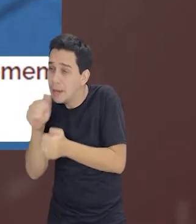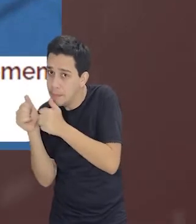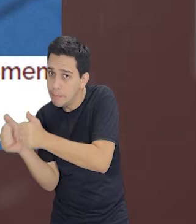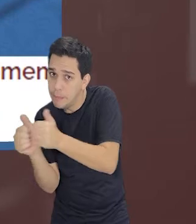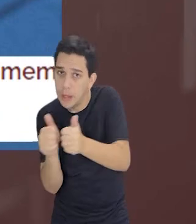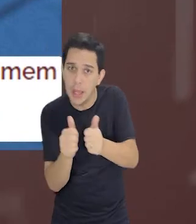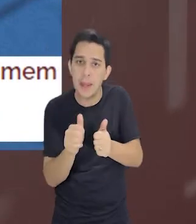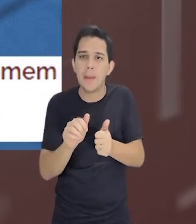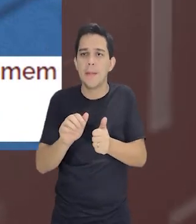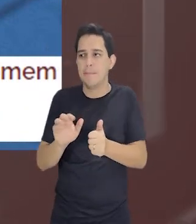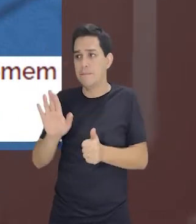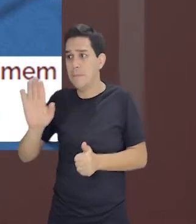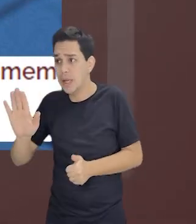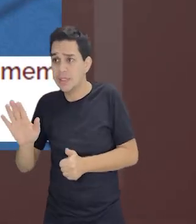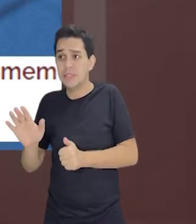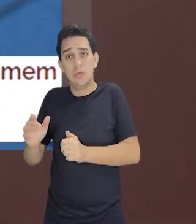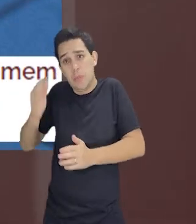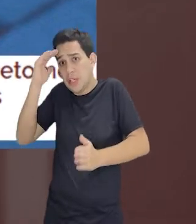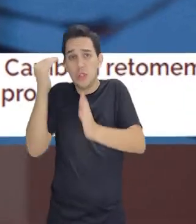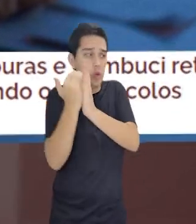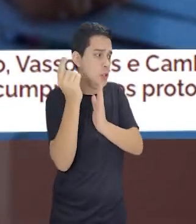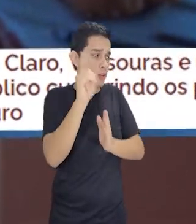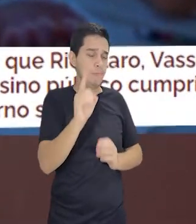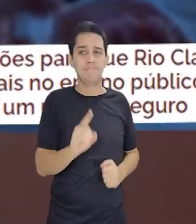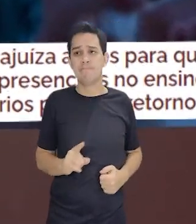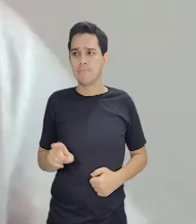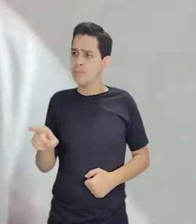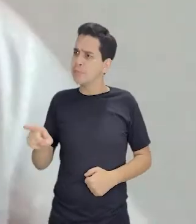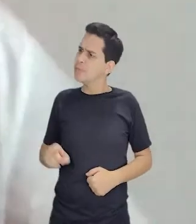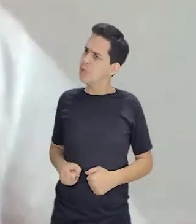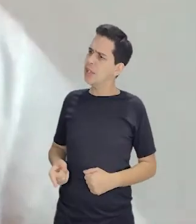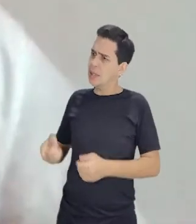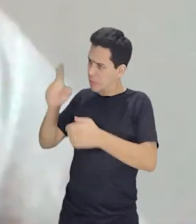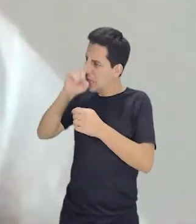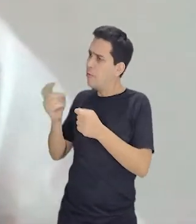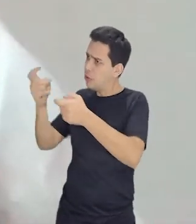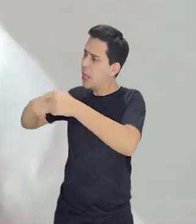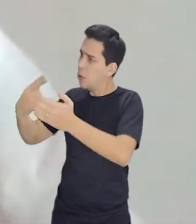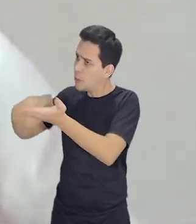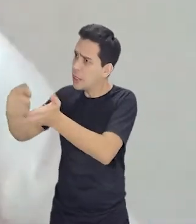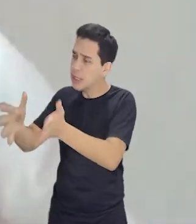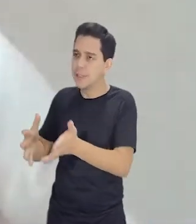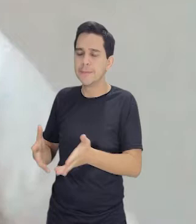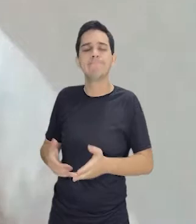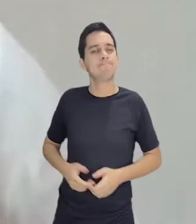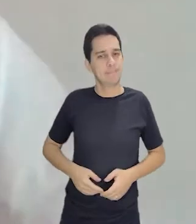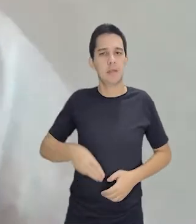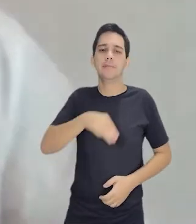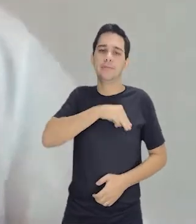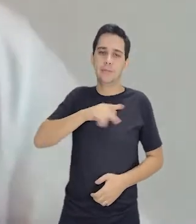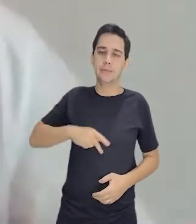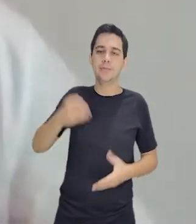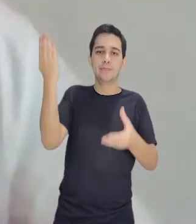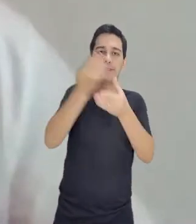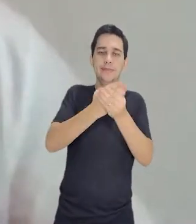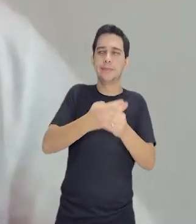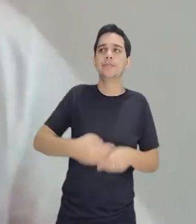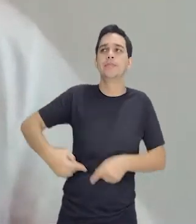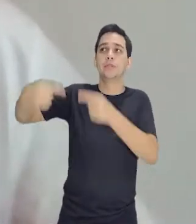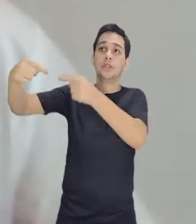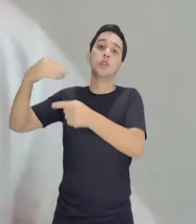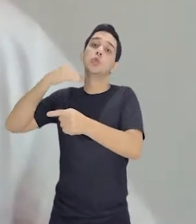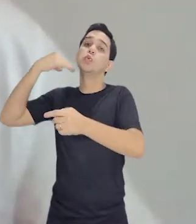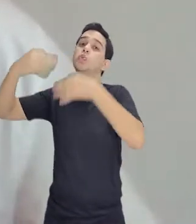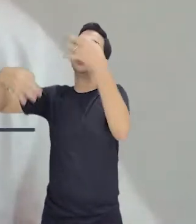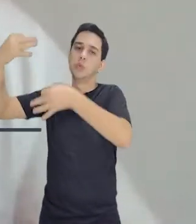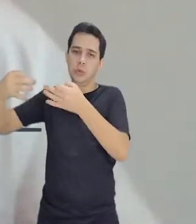Ministério Público ajuizou a sessão civil pública. O município de Vassouras também está em planejamento, né, para um dia voltar, né? Ninguém